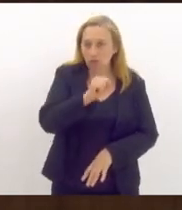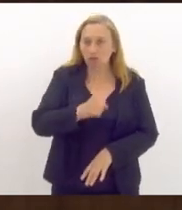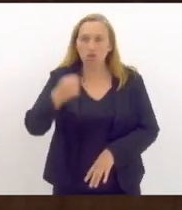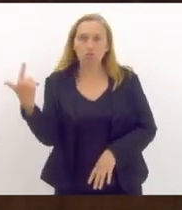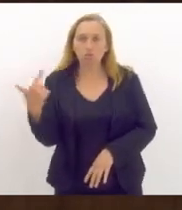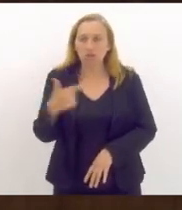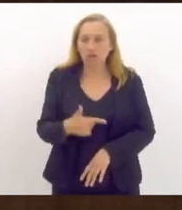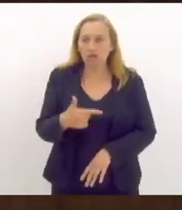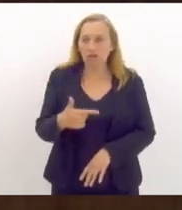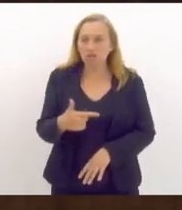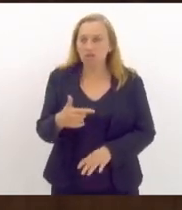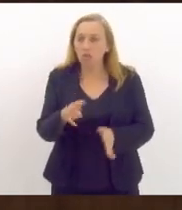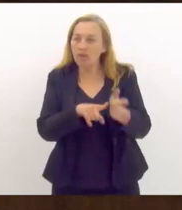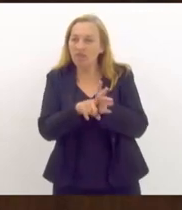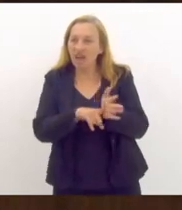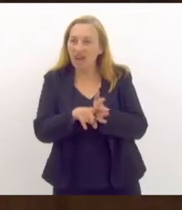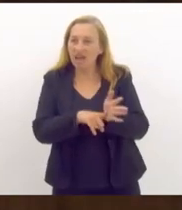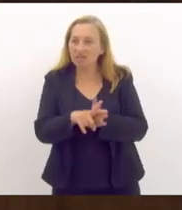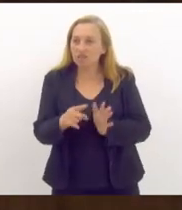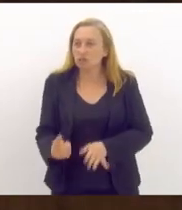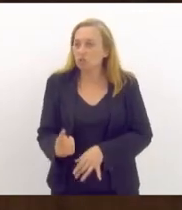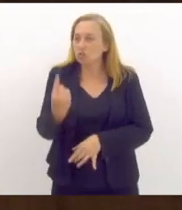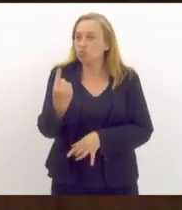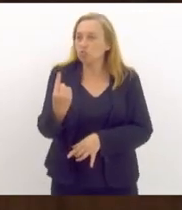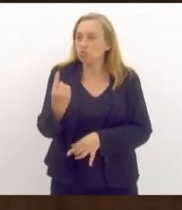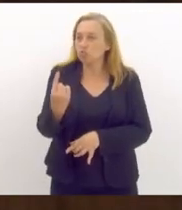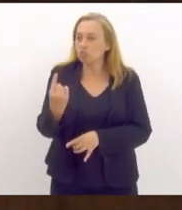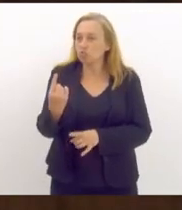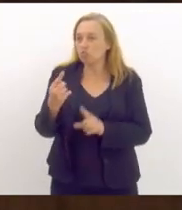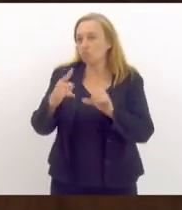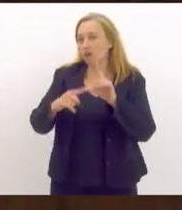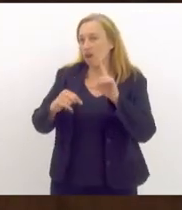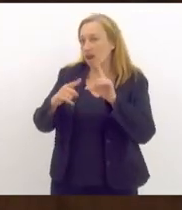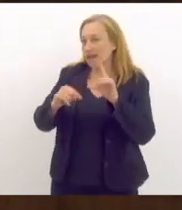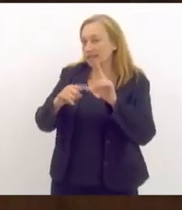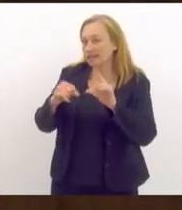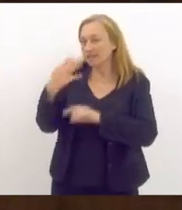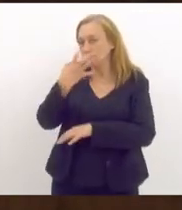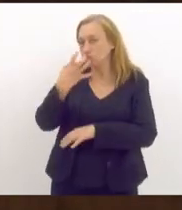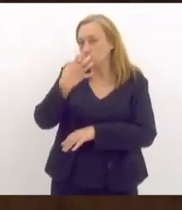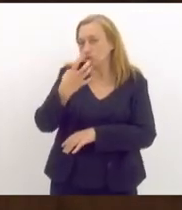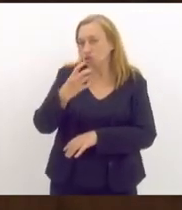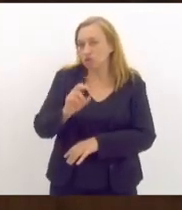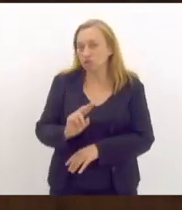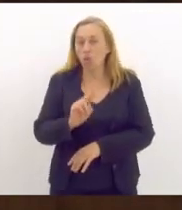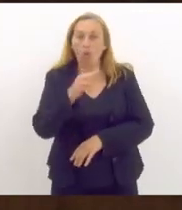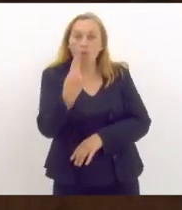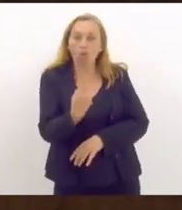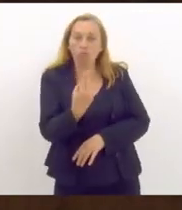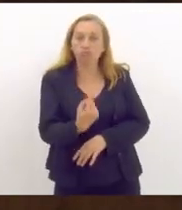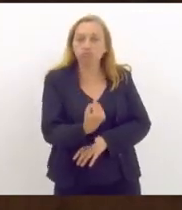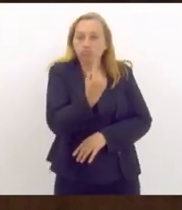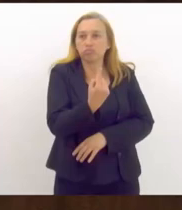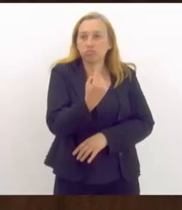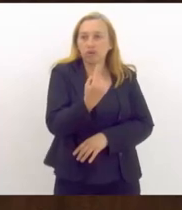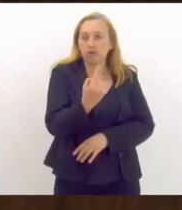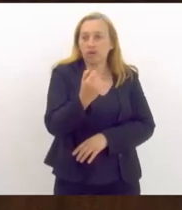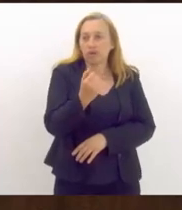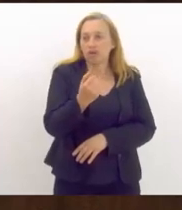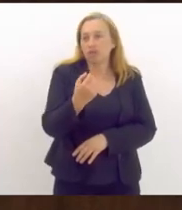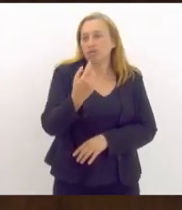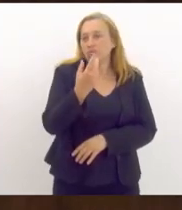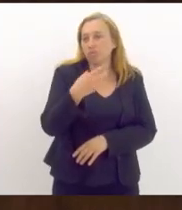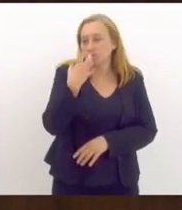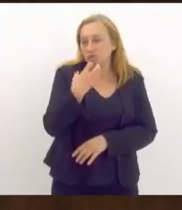que uma breve análise sobre uma faixa de um CD ou de um aplicativo de música que ela trouxe